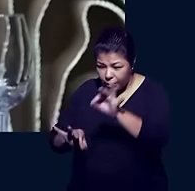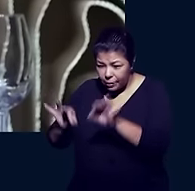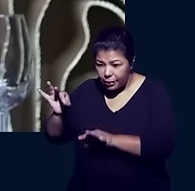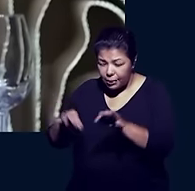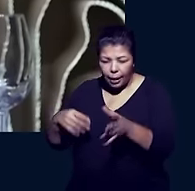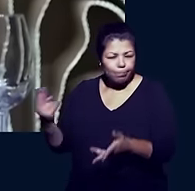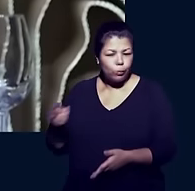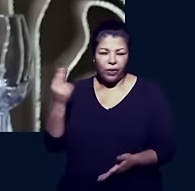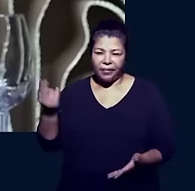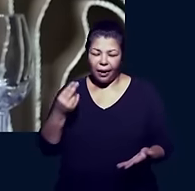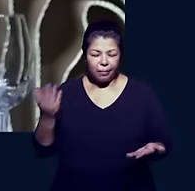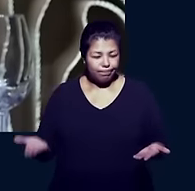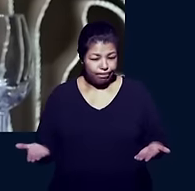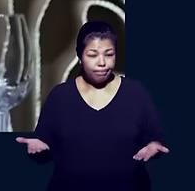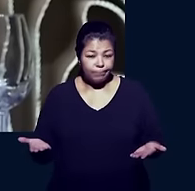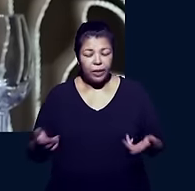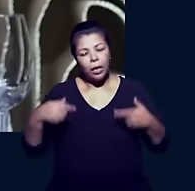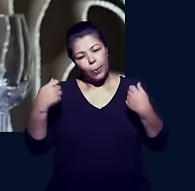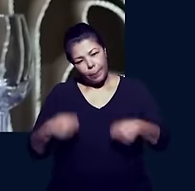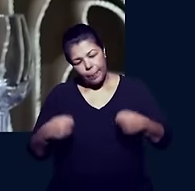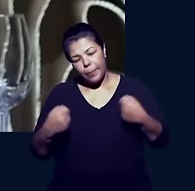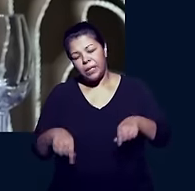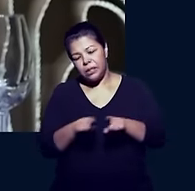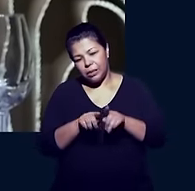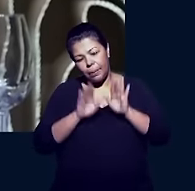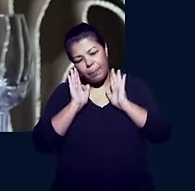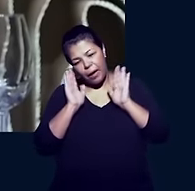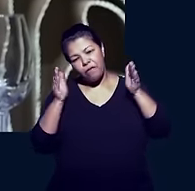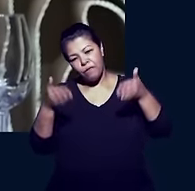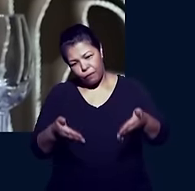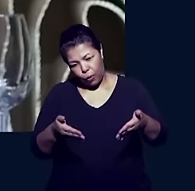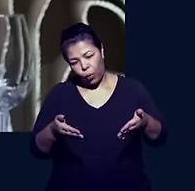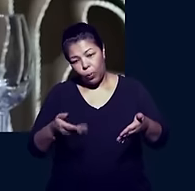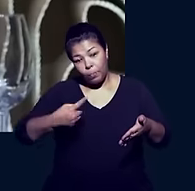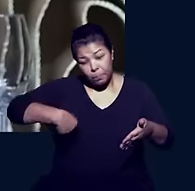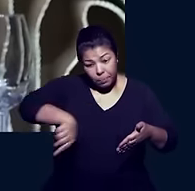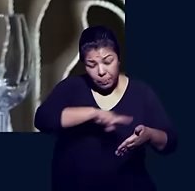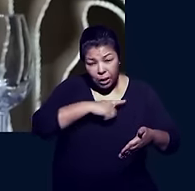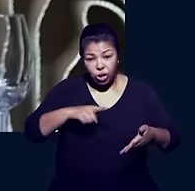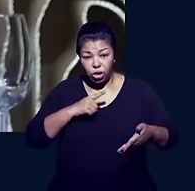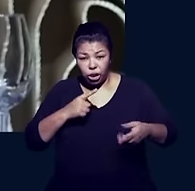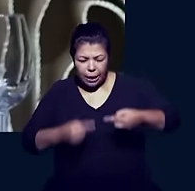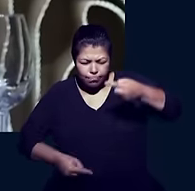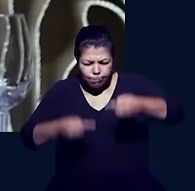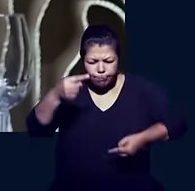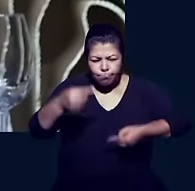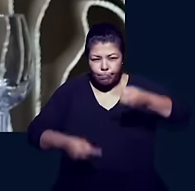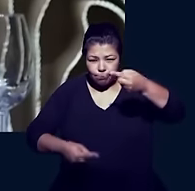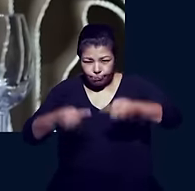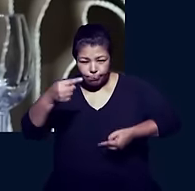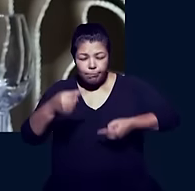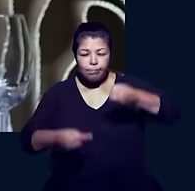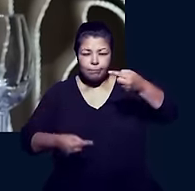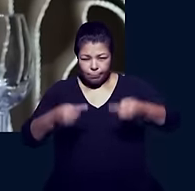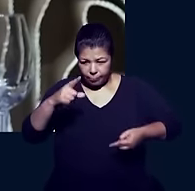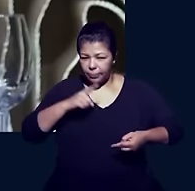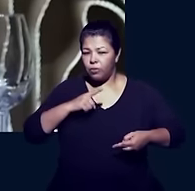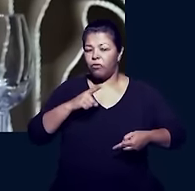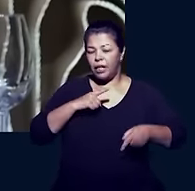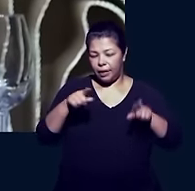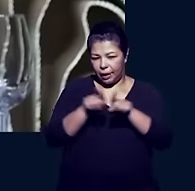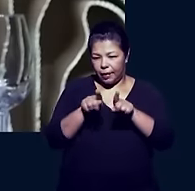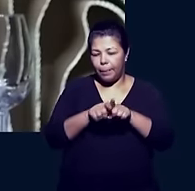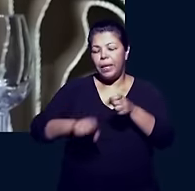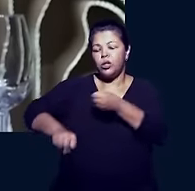o congresso ir para esse debate e ir atrás dessas medidas de arrecadação que eu acho que isso aqui que vai causar assim a impressão de